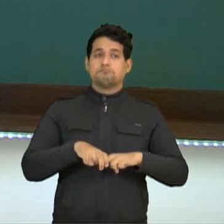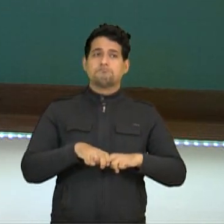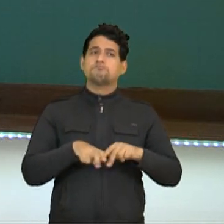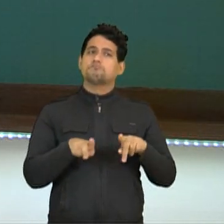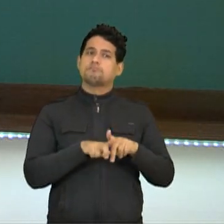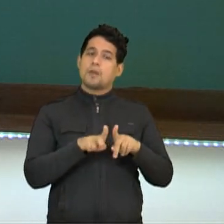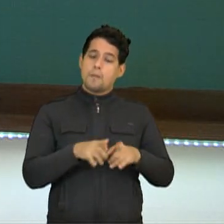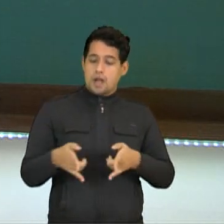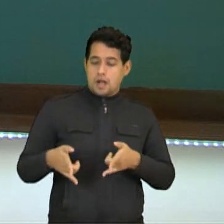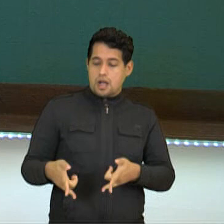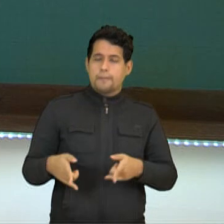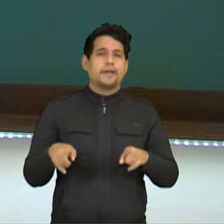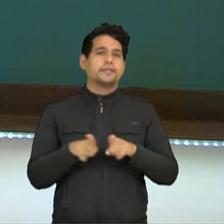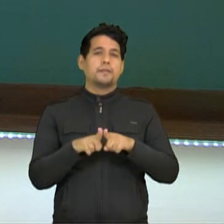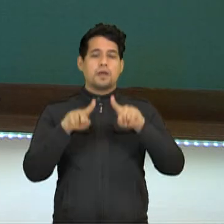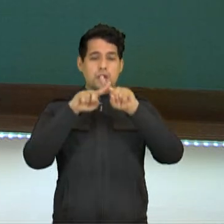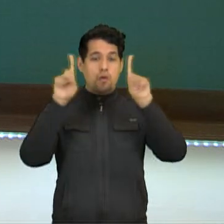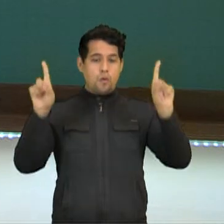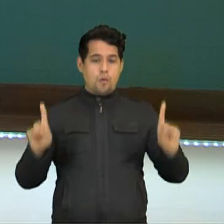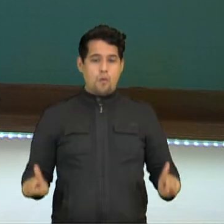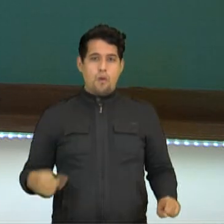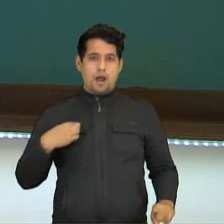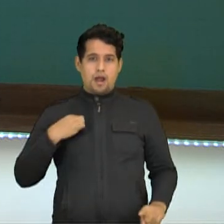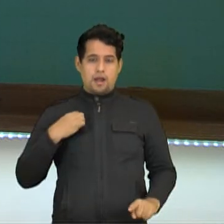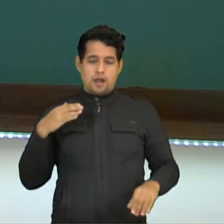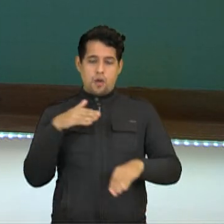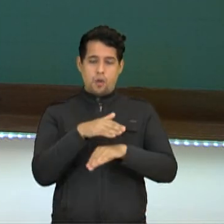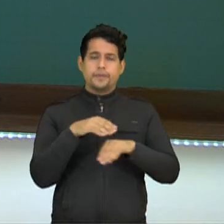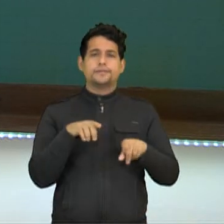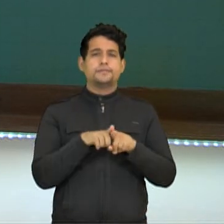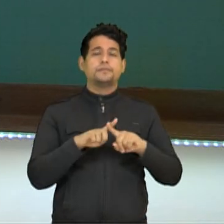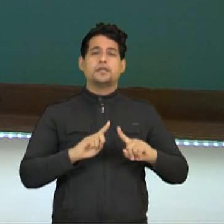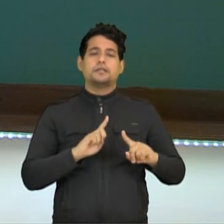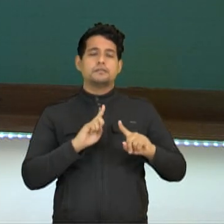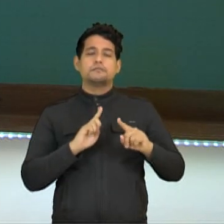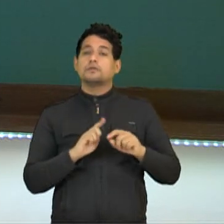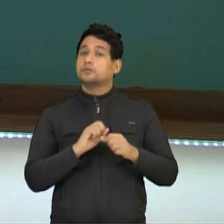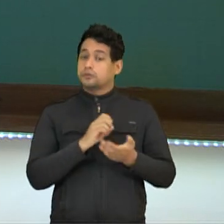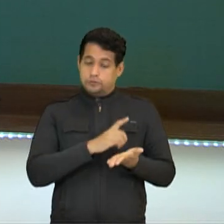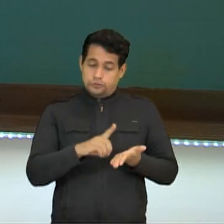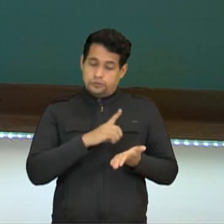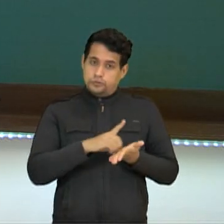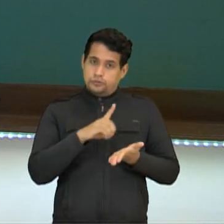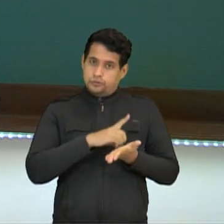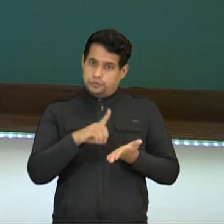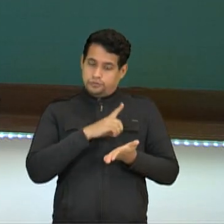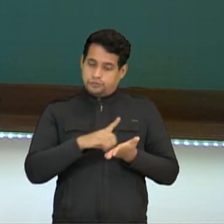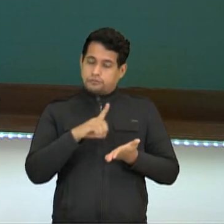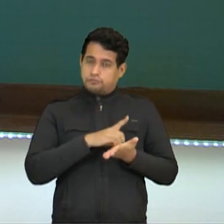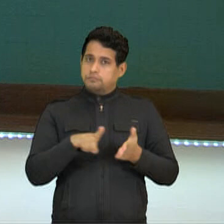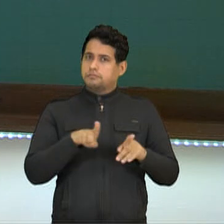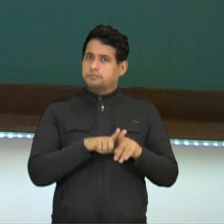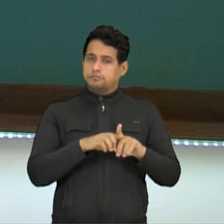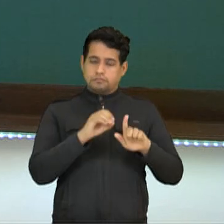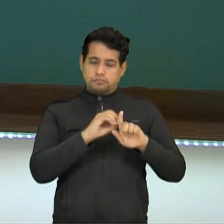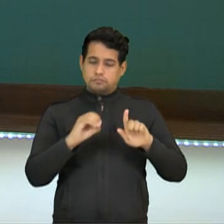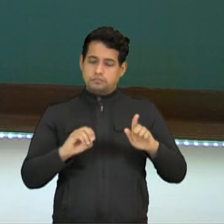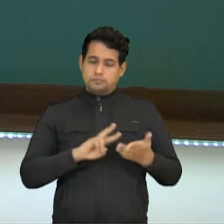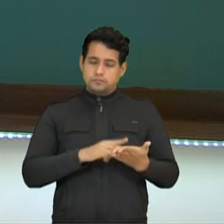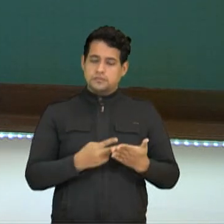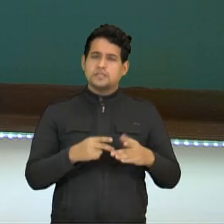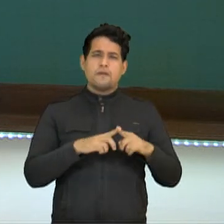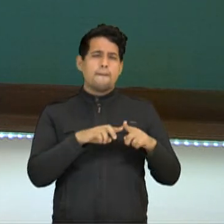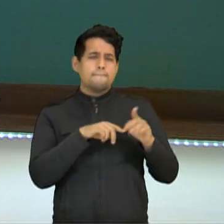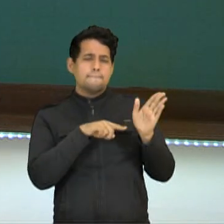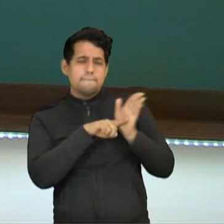uma cama e um guarda-roupa. Agora, com a ajuda de um dicionário ou do Google Tradutor, você vai procurar